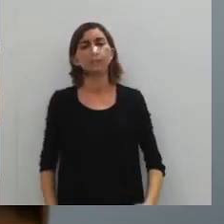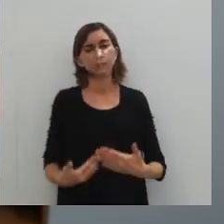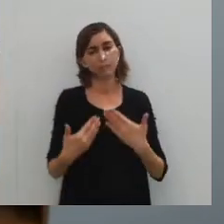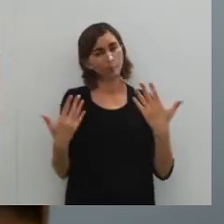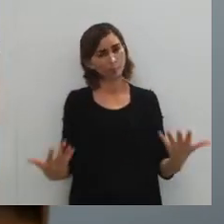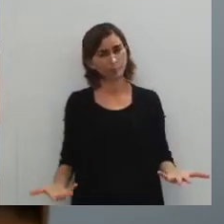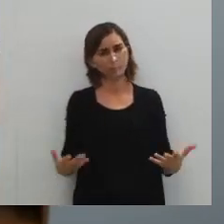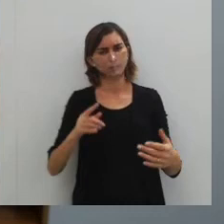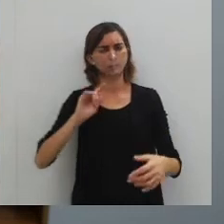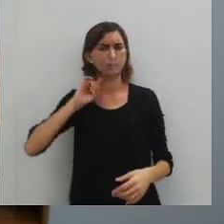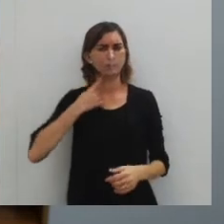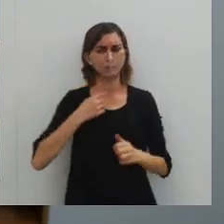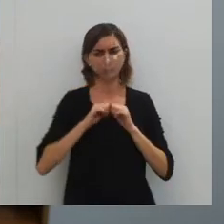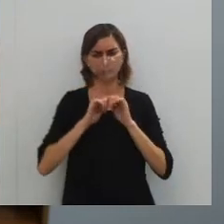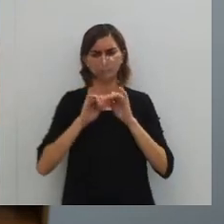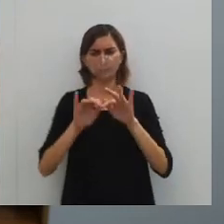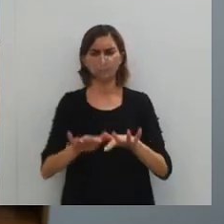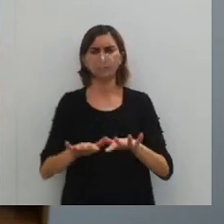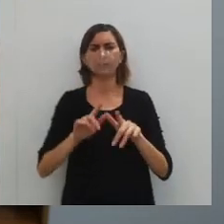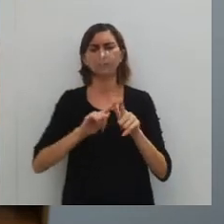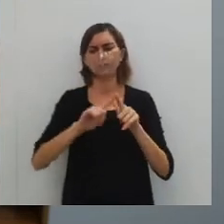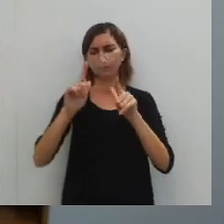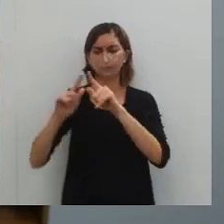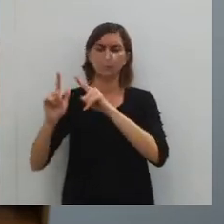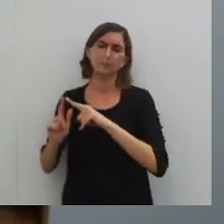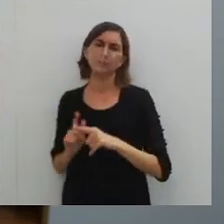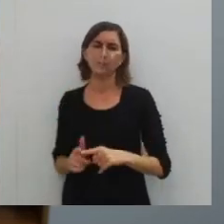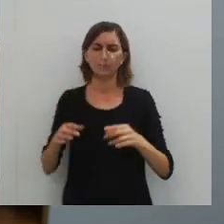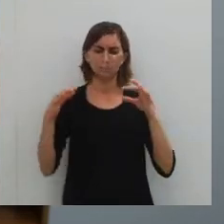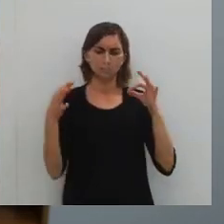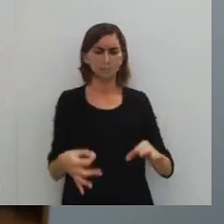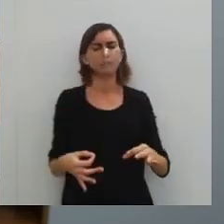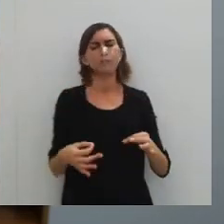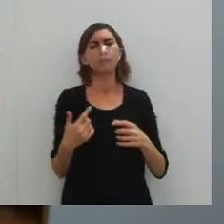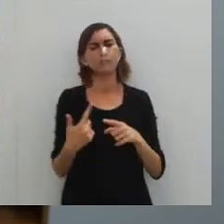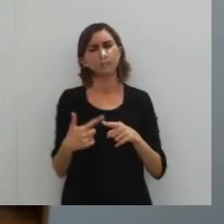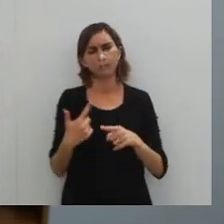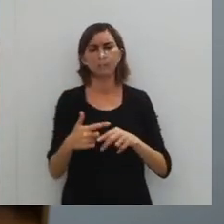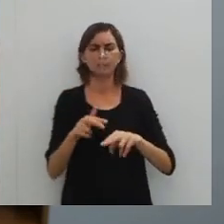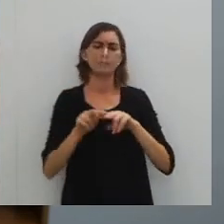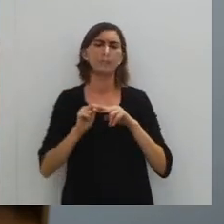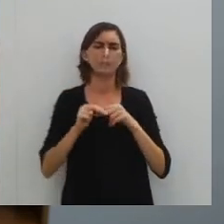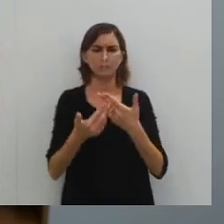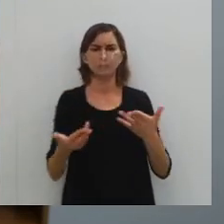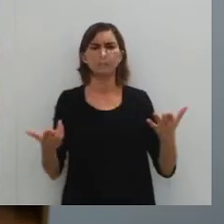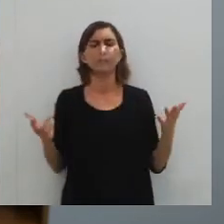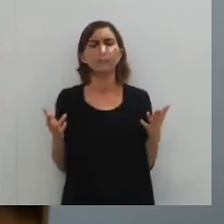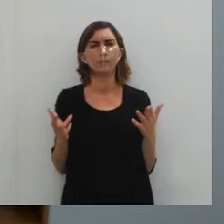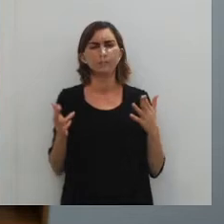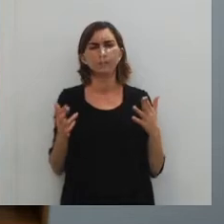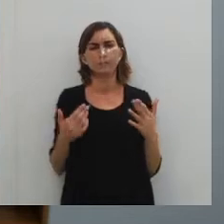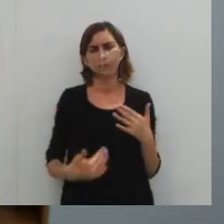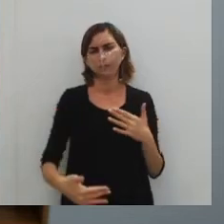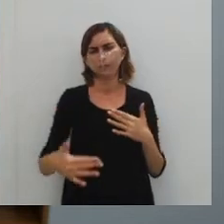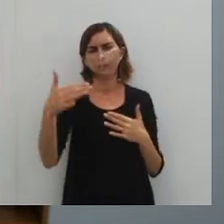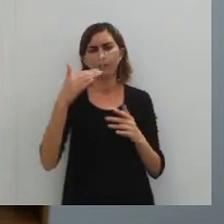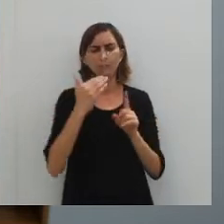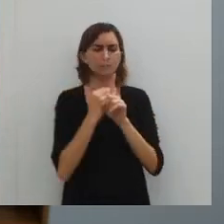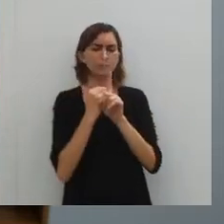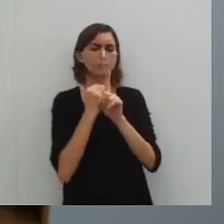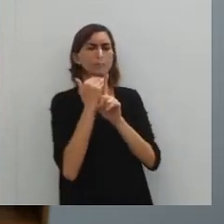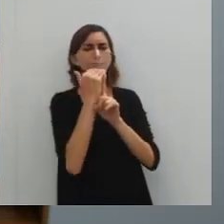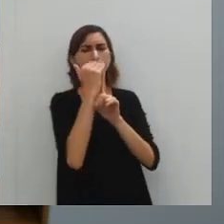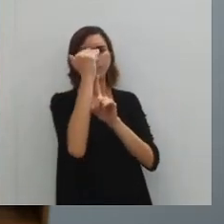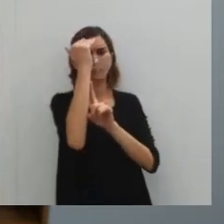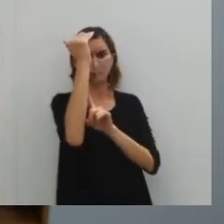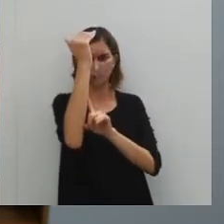Então, a poluição do ar vai ser um problema justamente por conta dessas questões, que vai